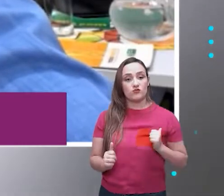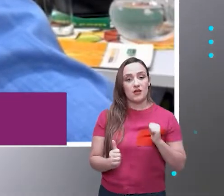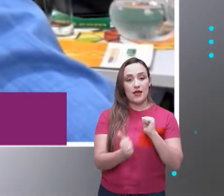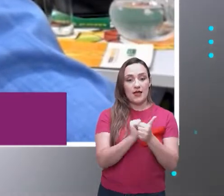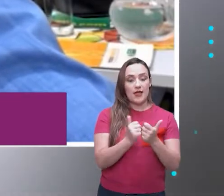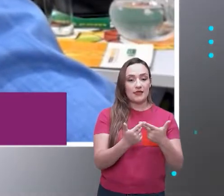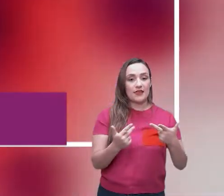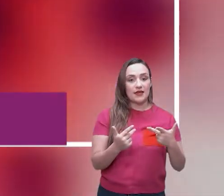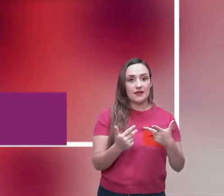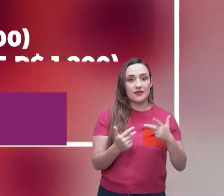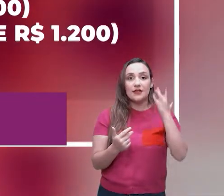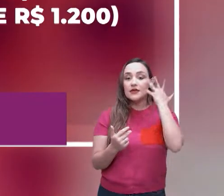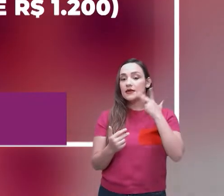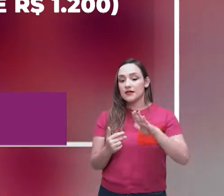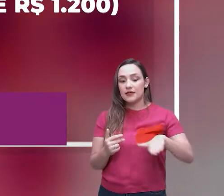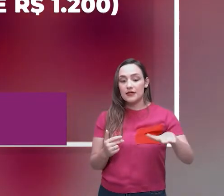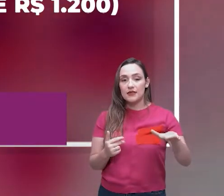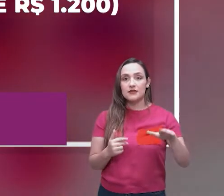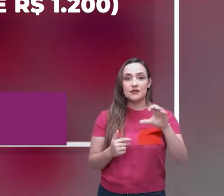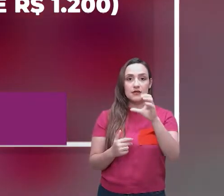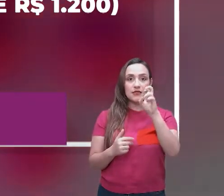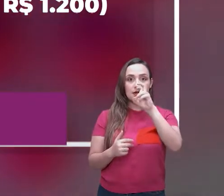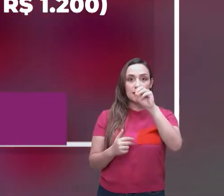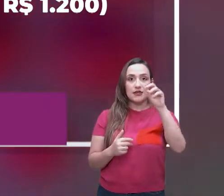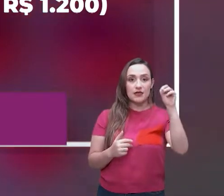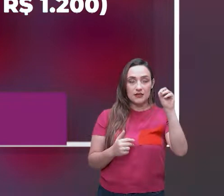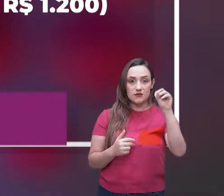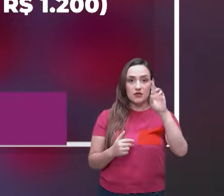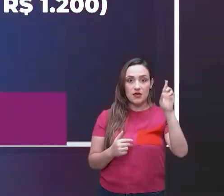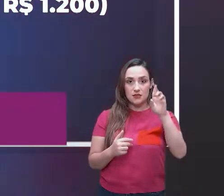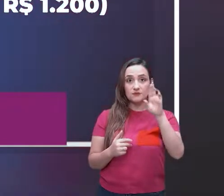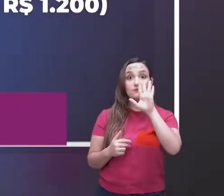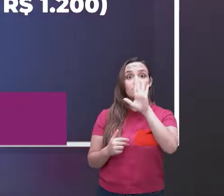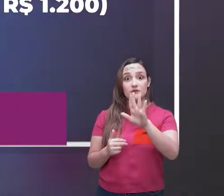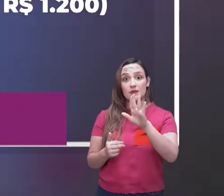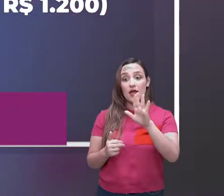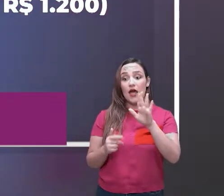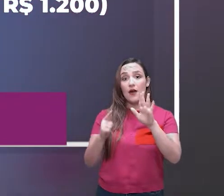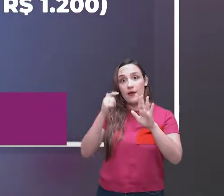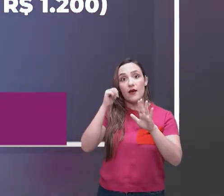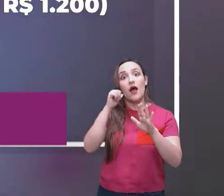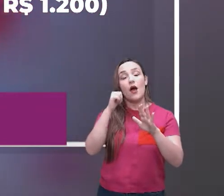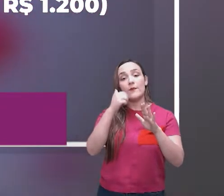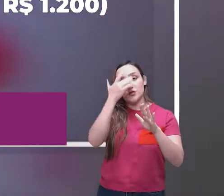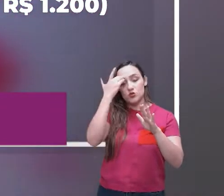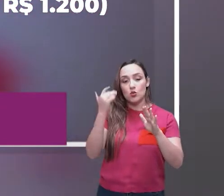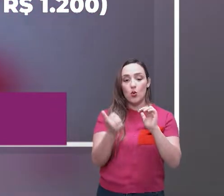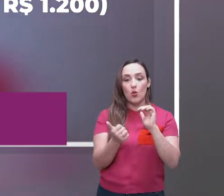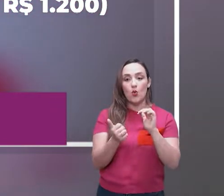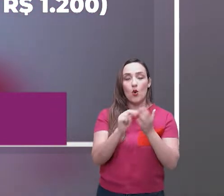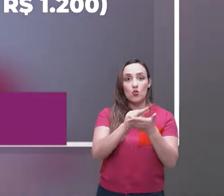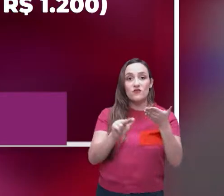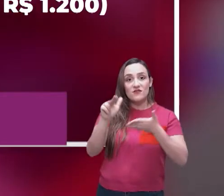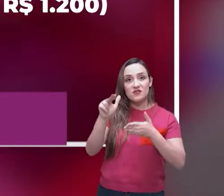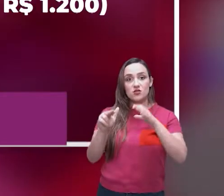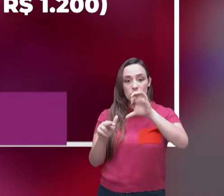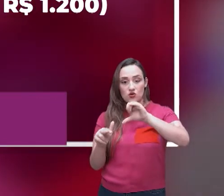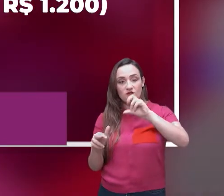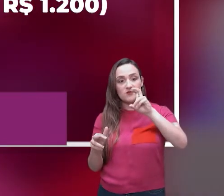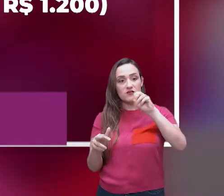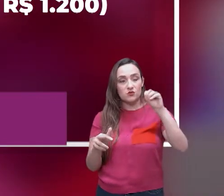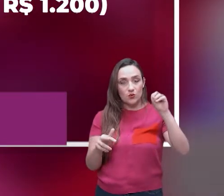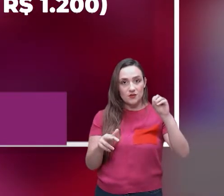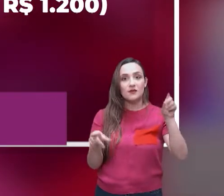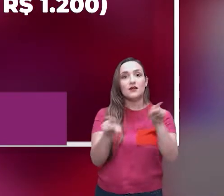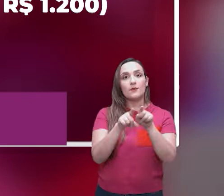atleta. A Bolsa Atleta Universitário, que paga R$ 950 mês. A Bolsa Atleta Nacional, que também paga